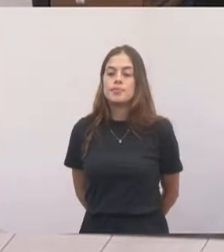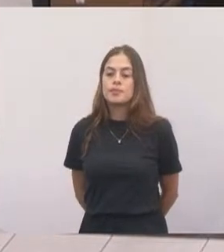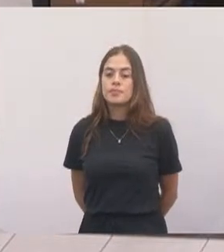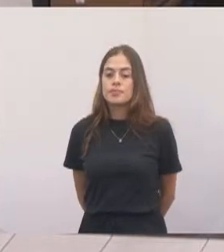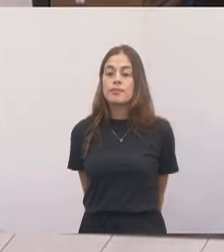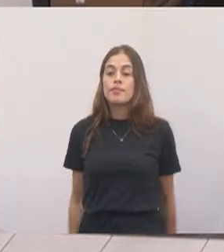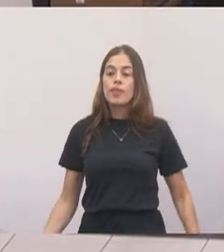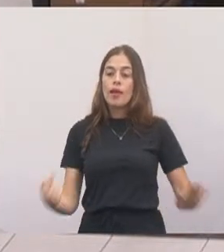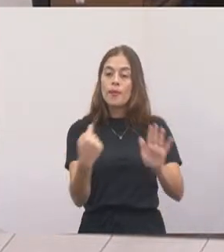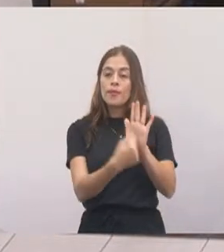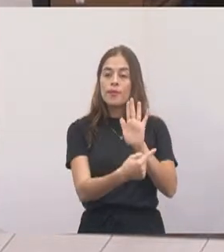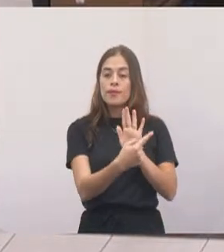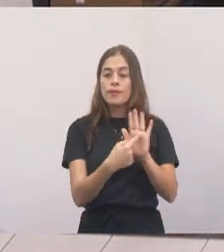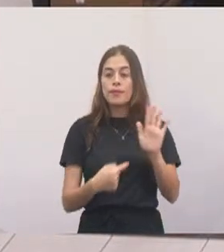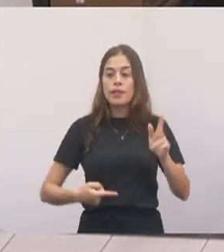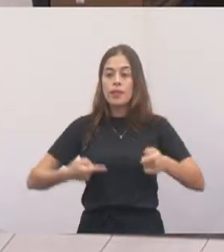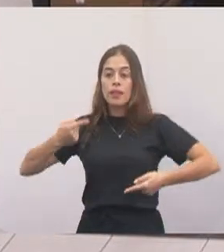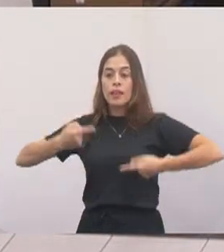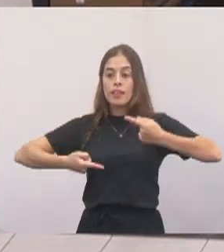O veto continua em discussão.